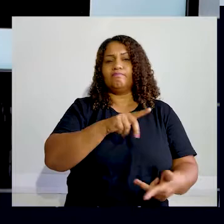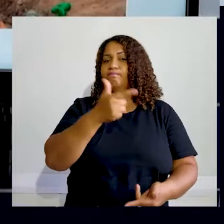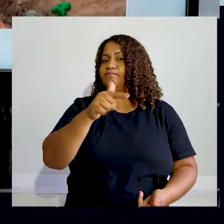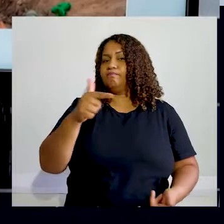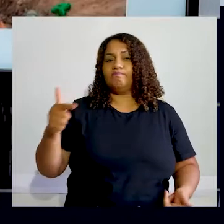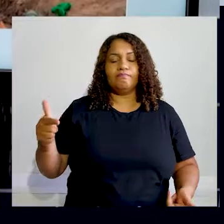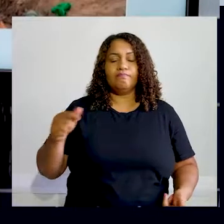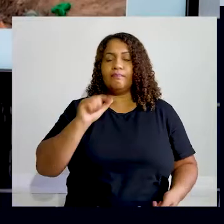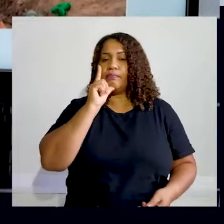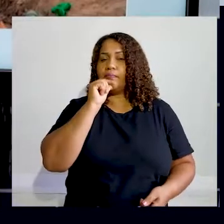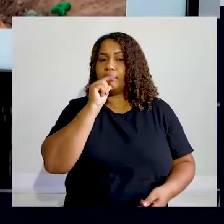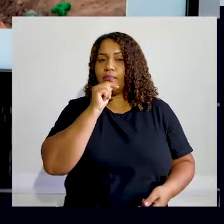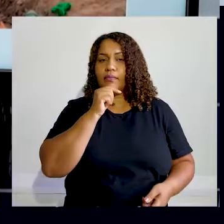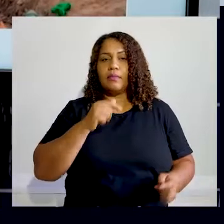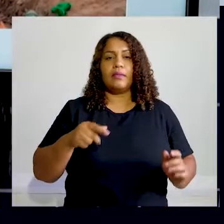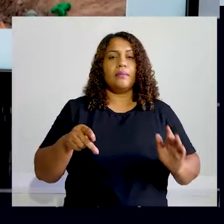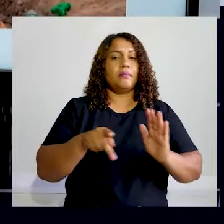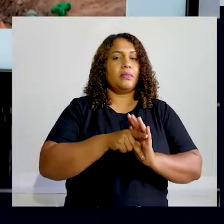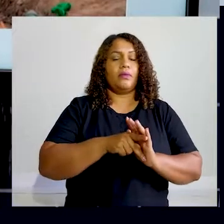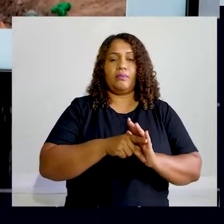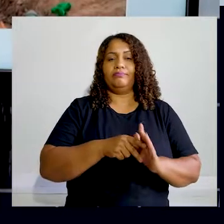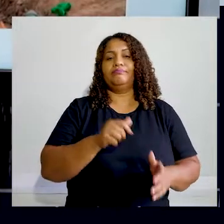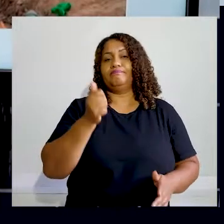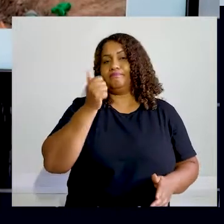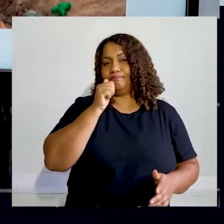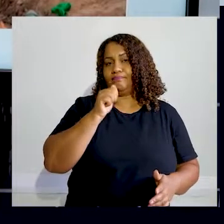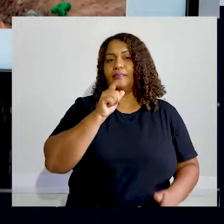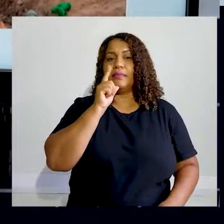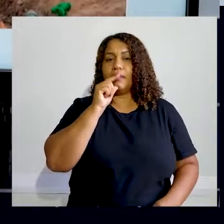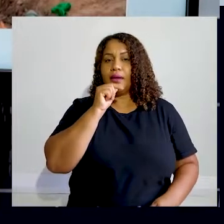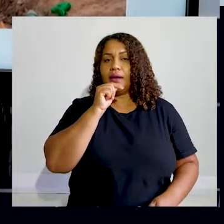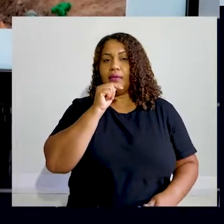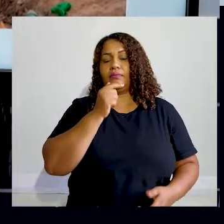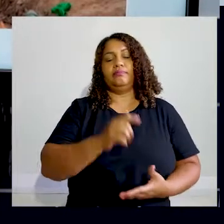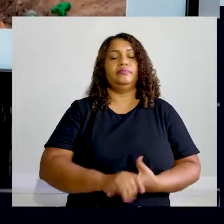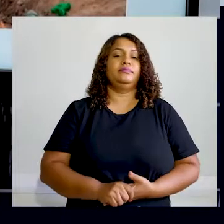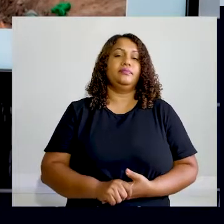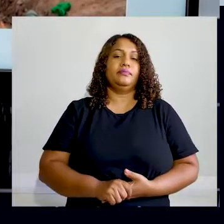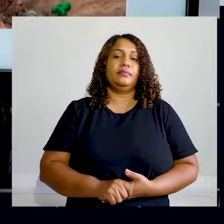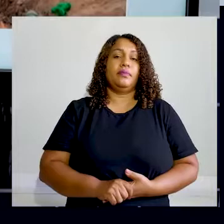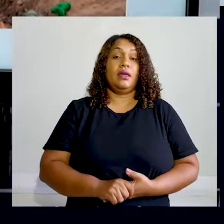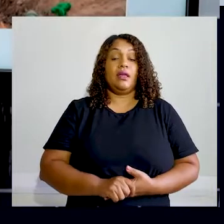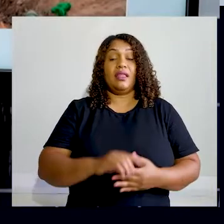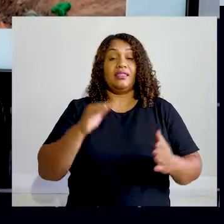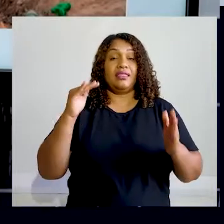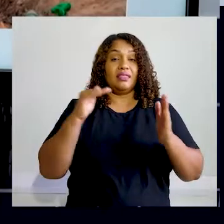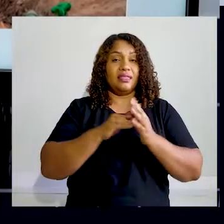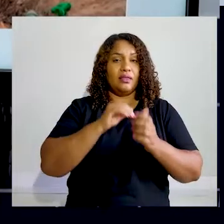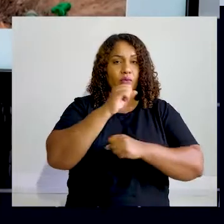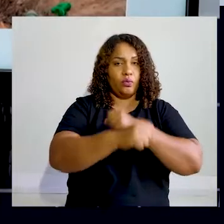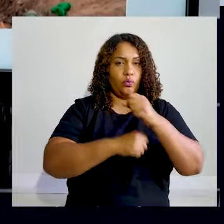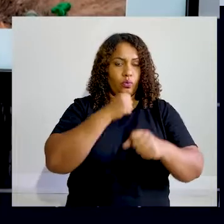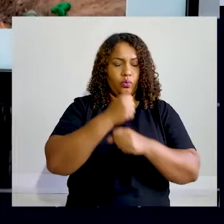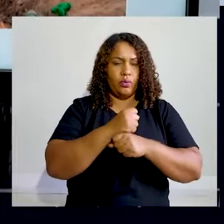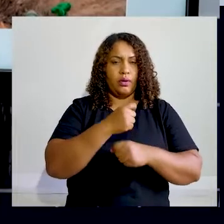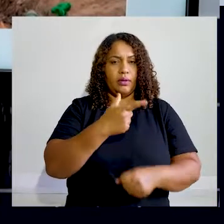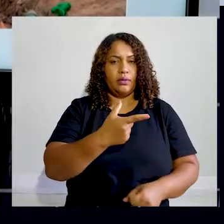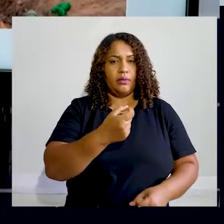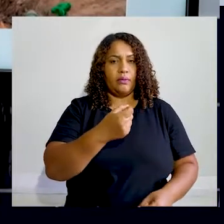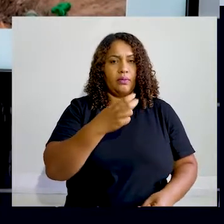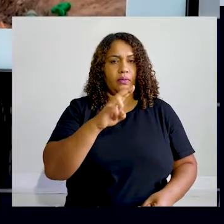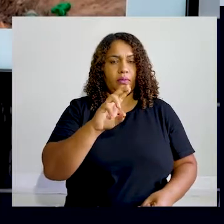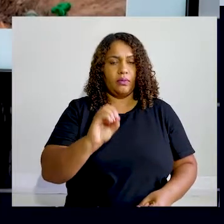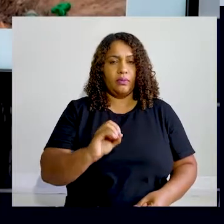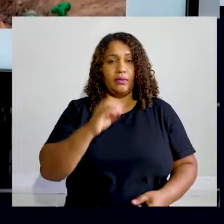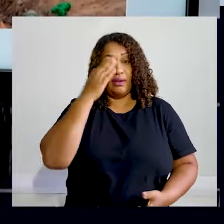têm acesso à água própria para o consumo, a água potável. Até 2050, acredita-se que pelo menos 1